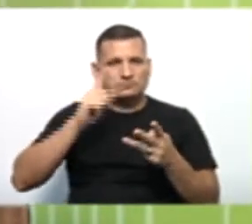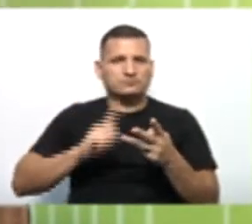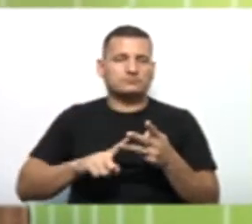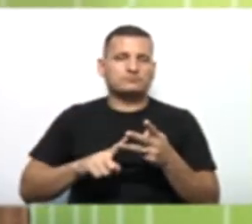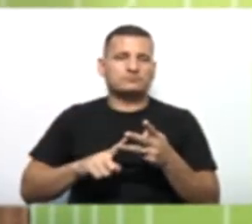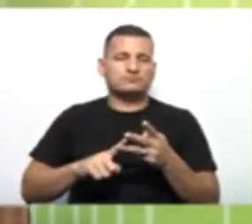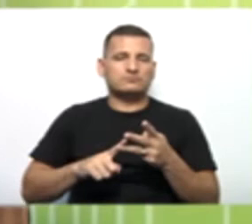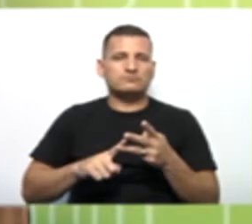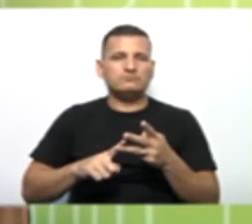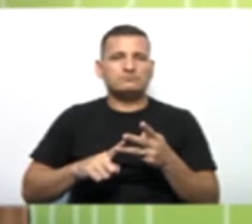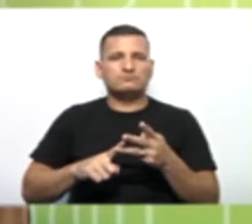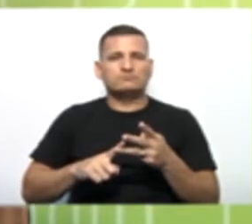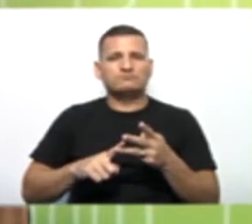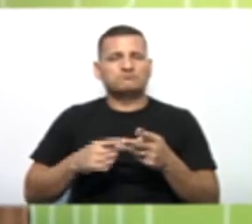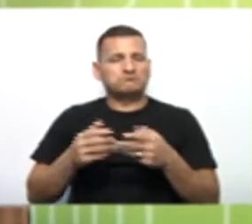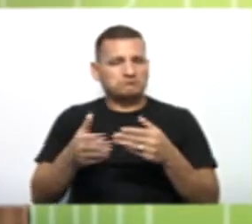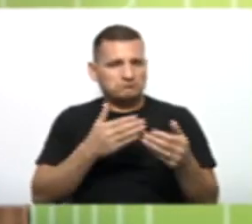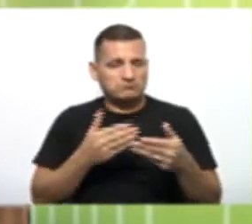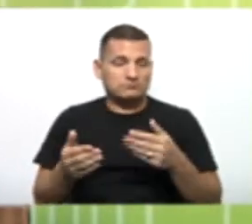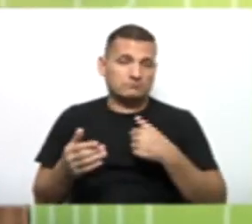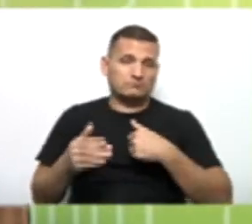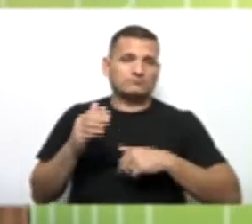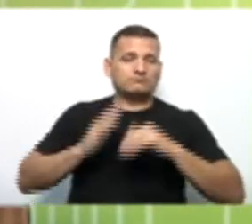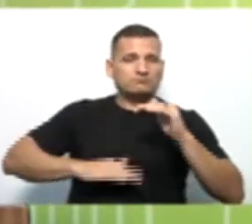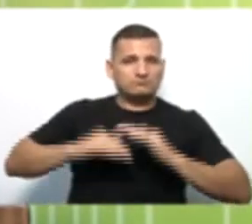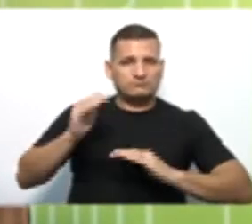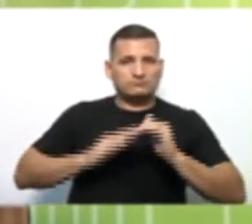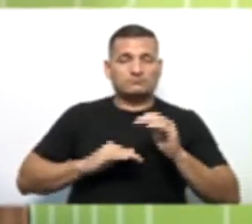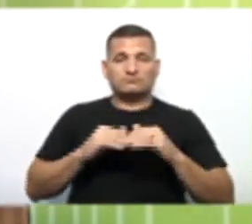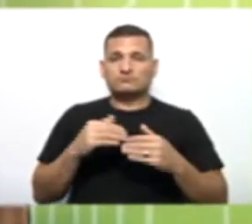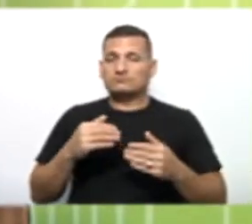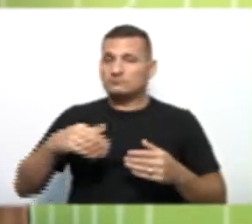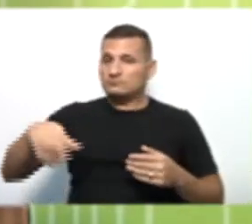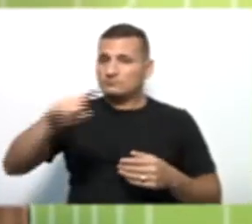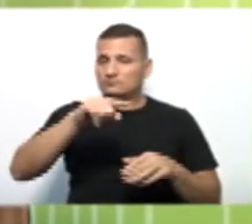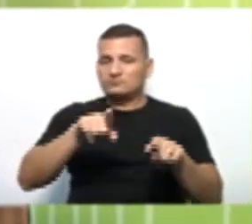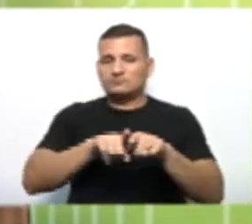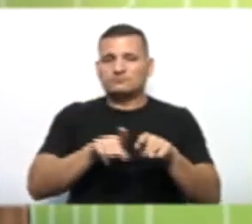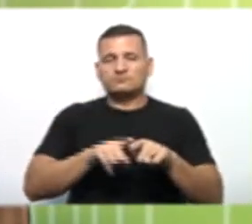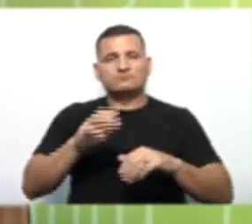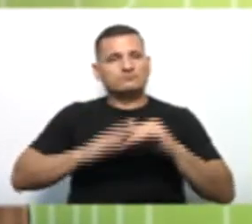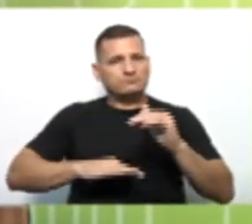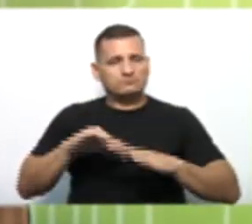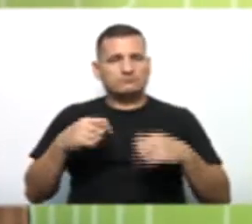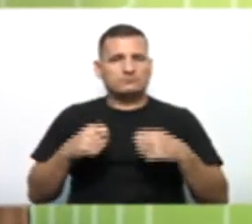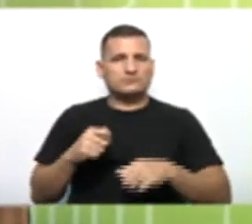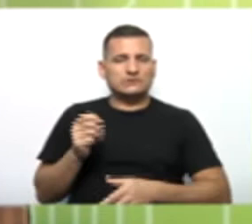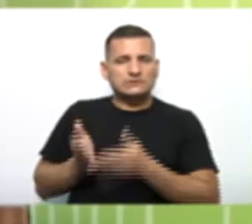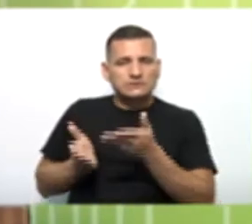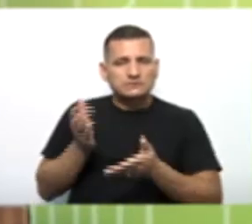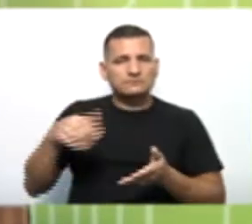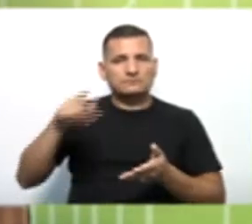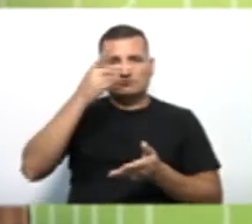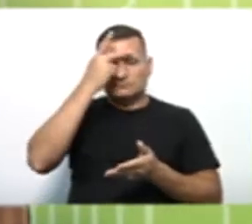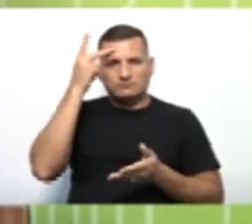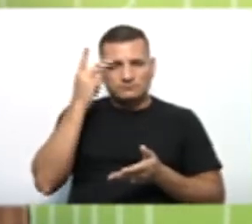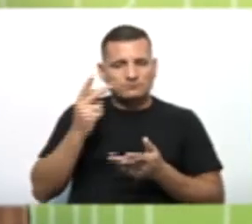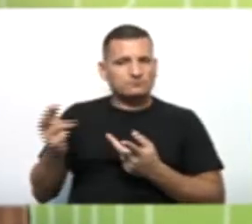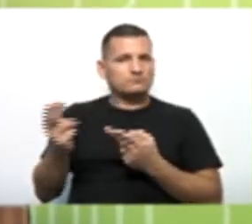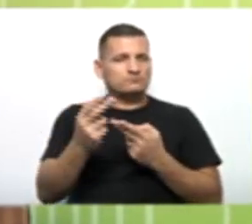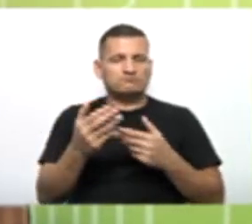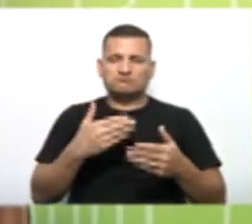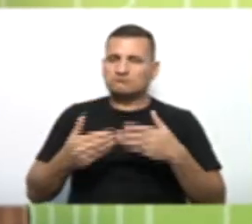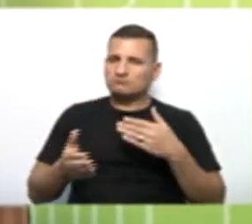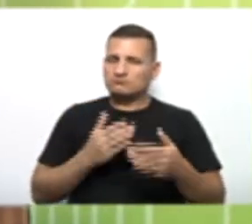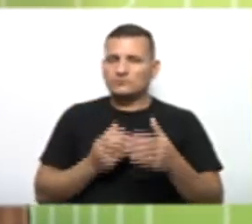camponesa eu como profissional e vocês alunos como profissionais devem tratar as pessoas da mesma forma independente